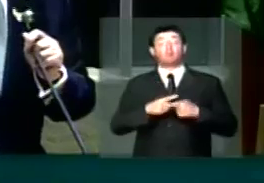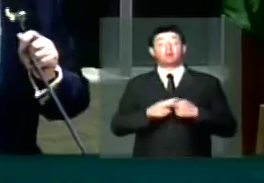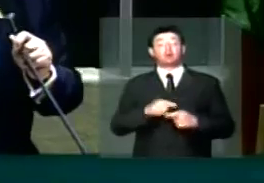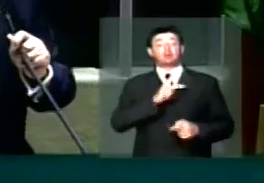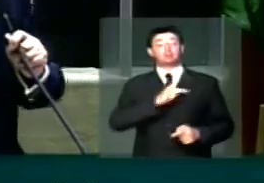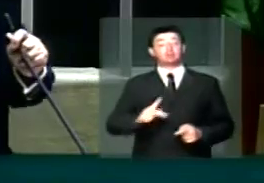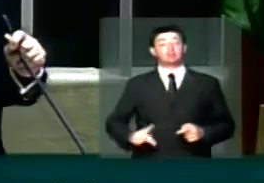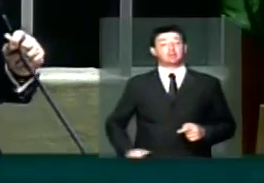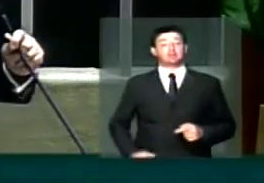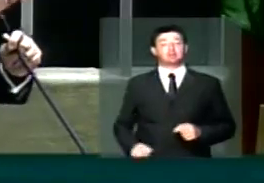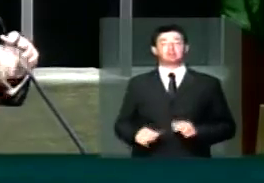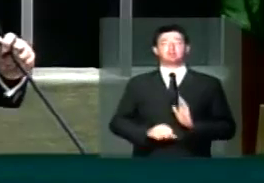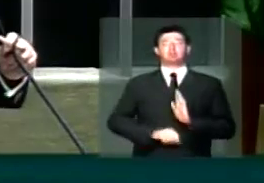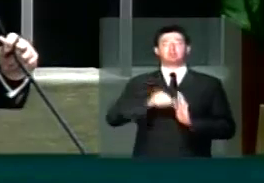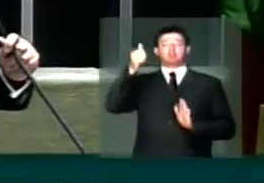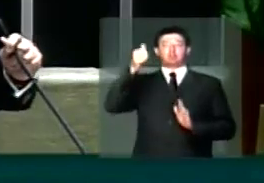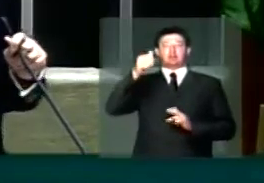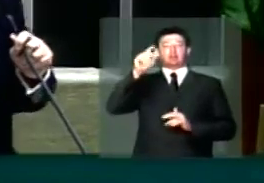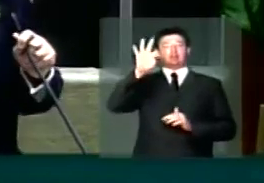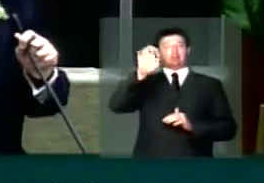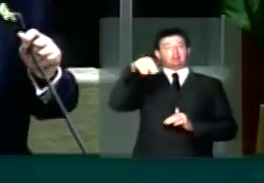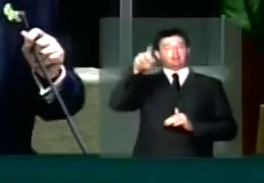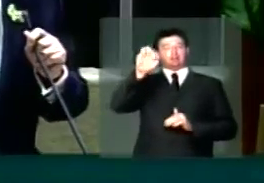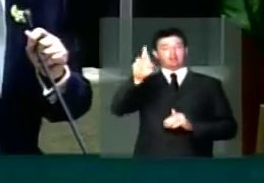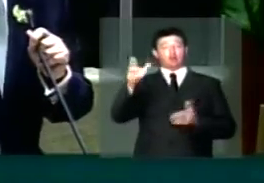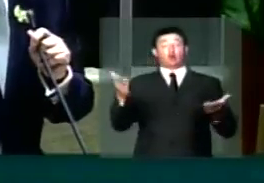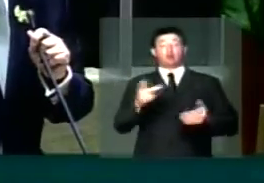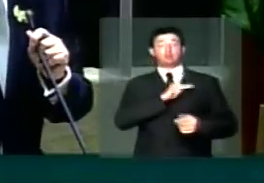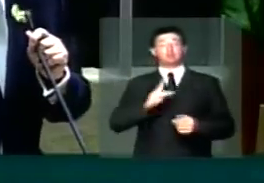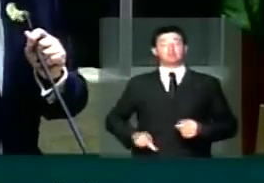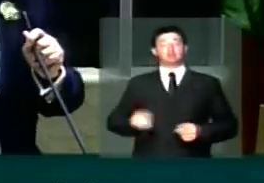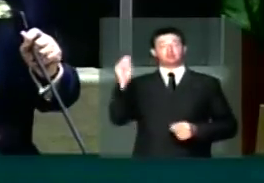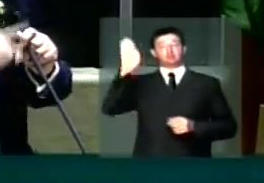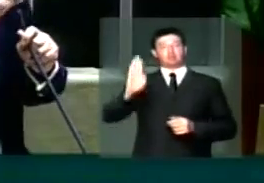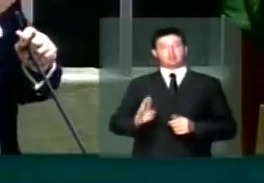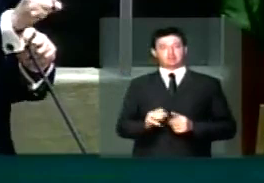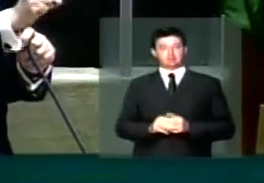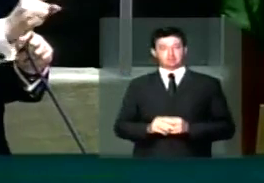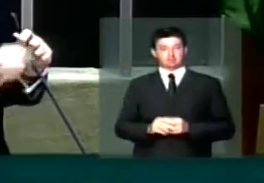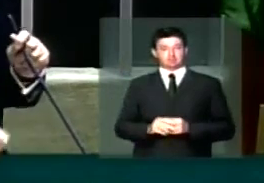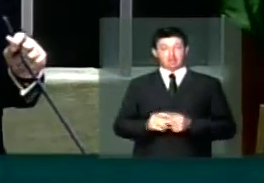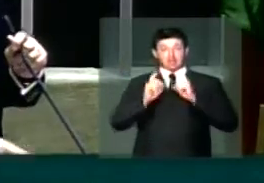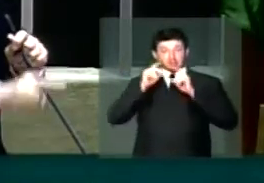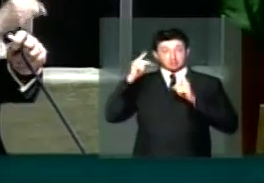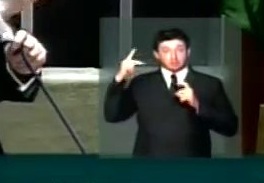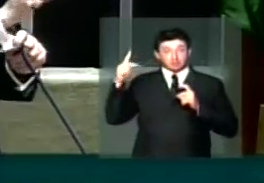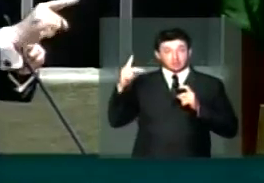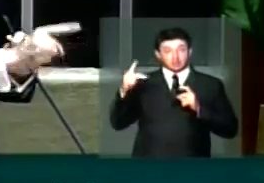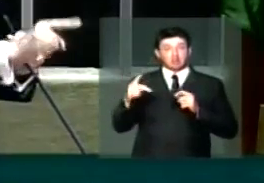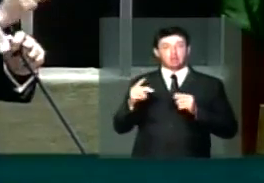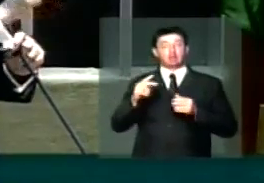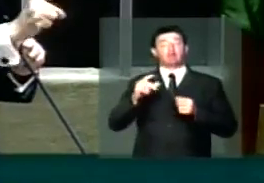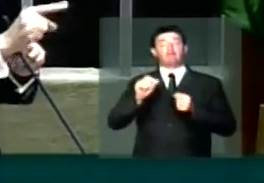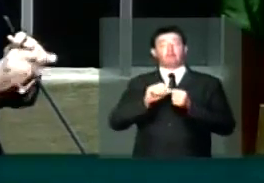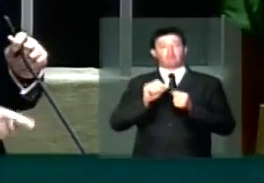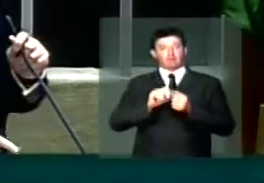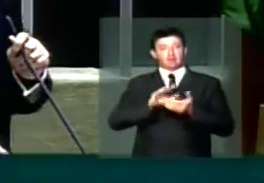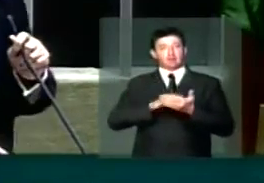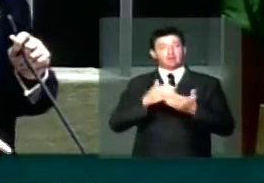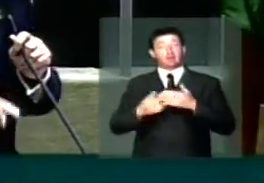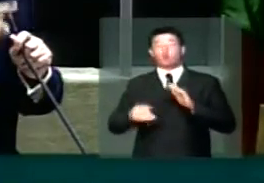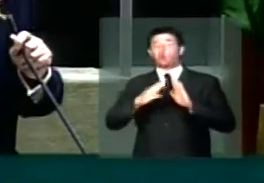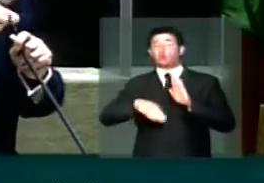a presidência primeiro de Michel Temer, atual vice-presidente da República. A sua gestão deu a interpretação que as